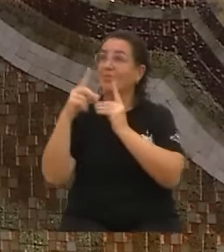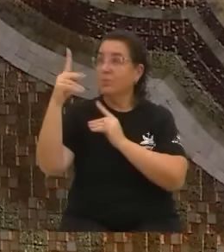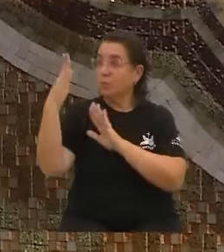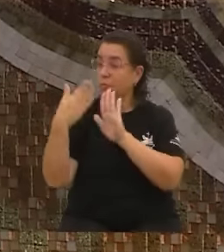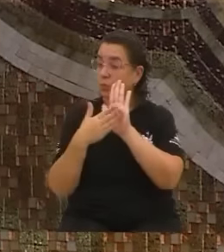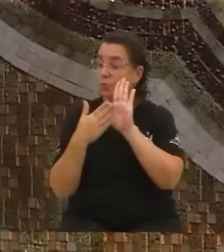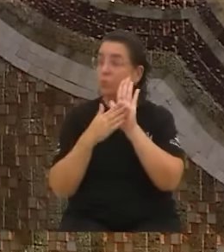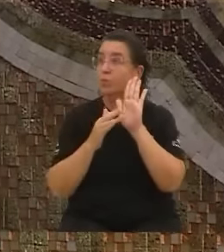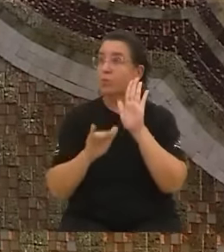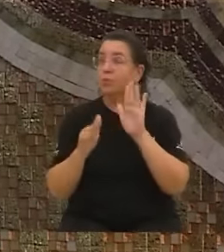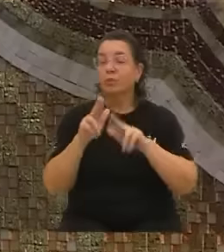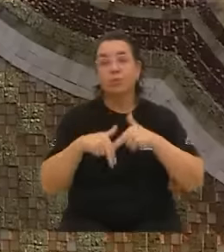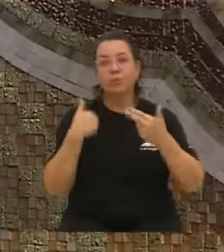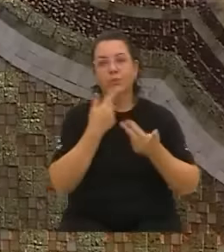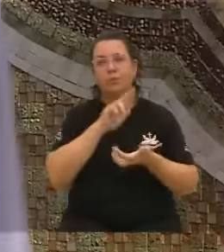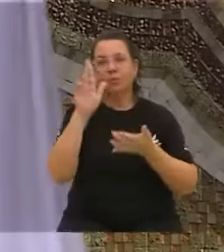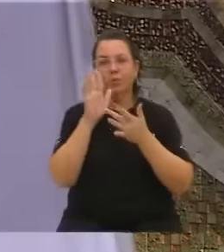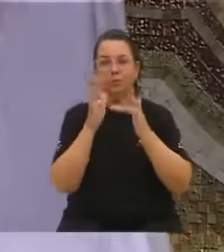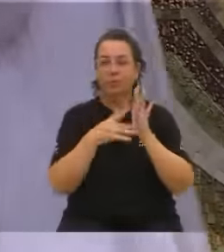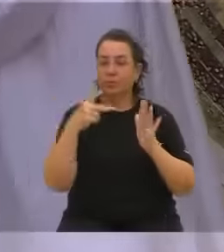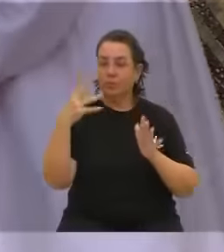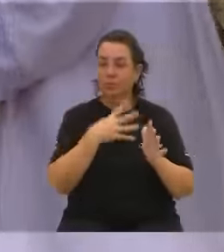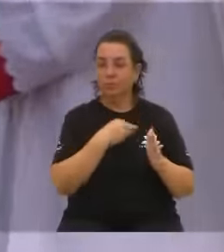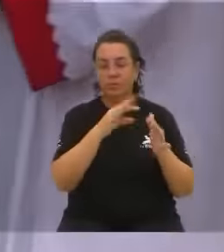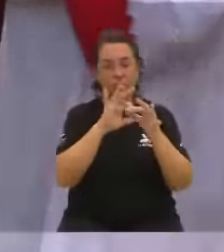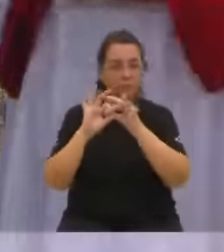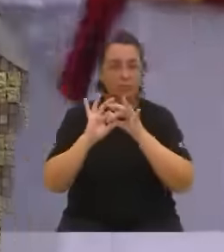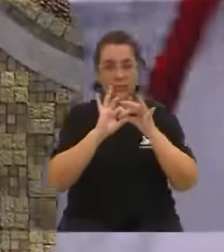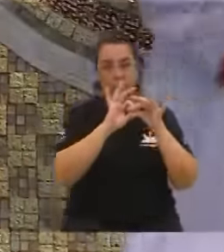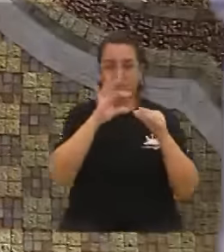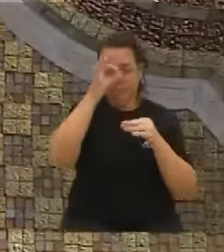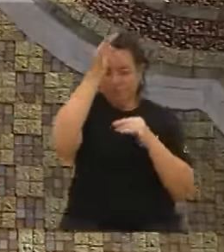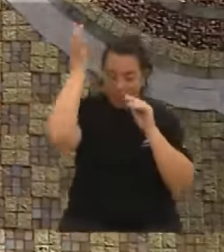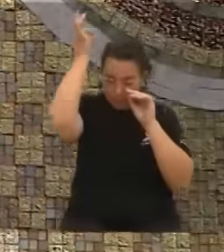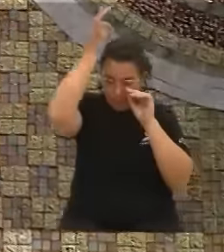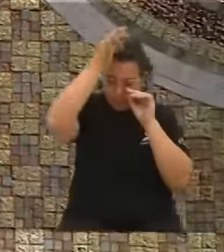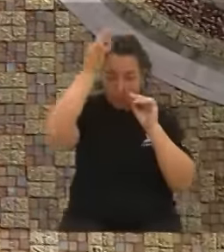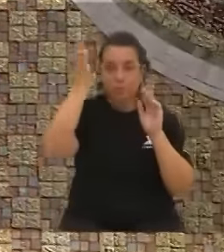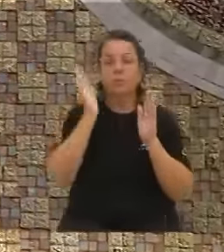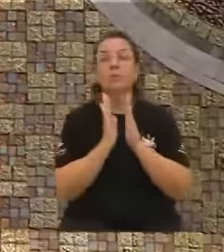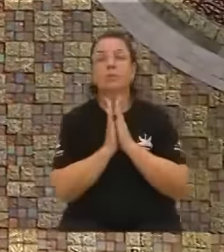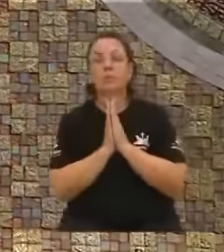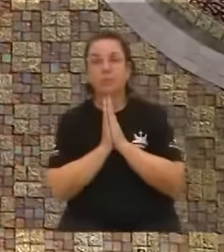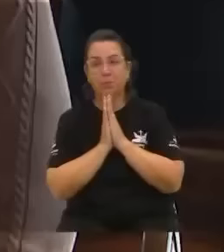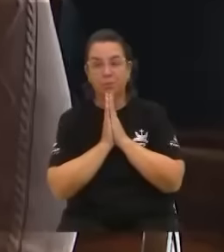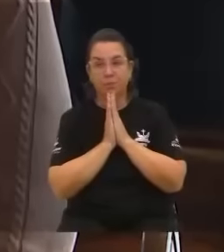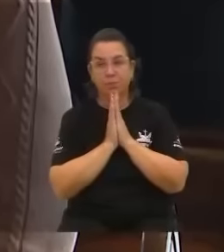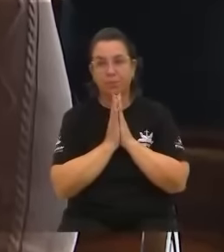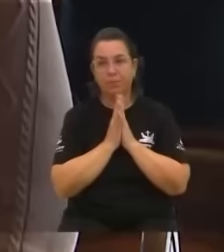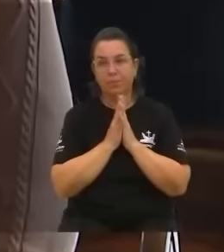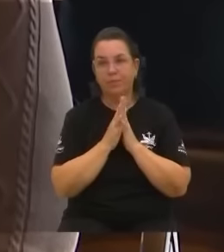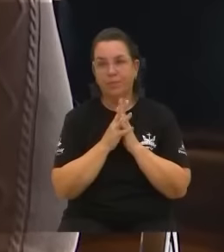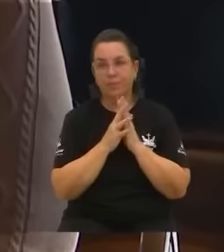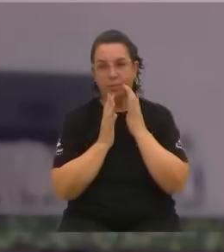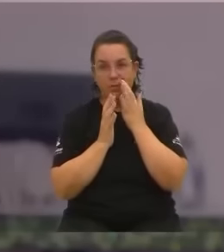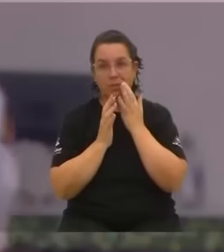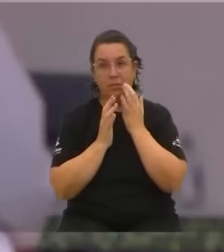promessas. Por nosso Senhor Jesus Cristo, vosso Filho, na unidade do Espírito Santo. Amém.